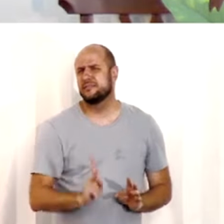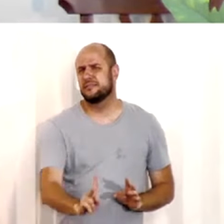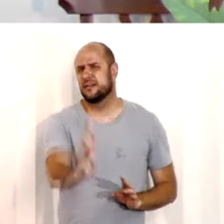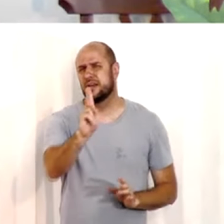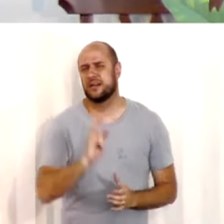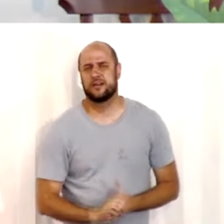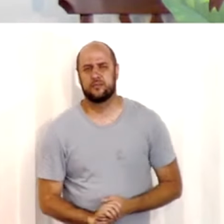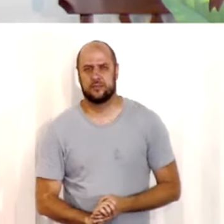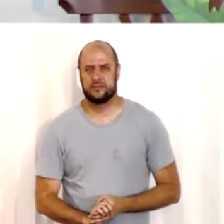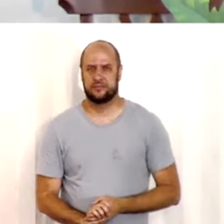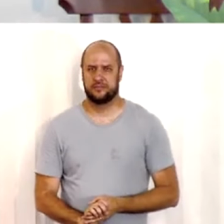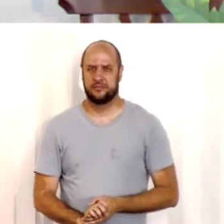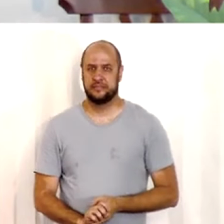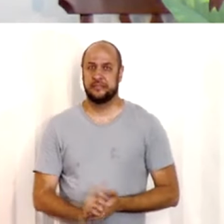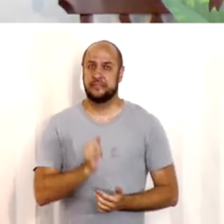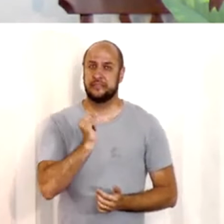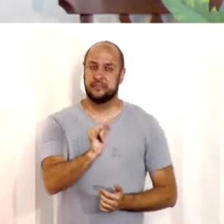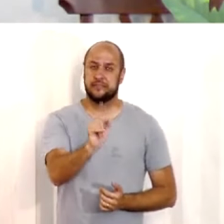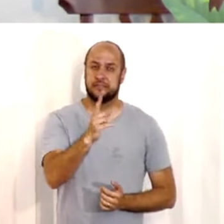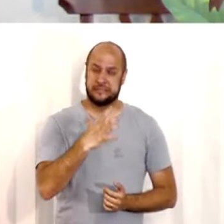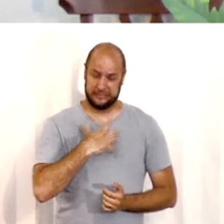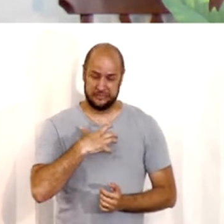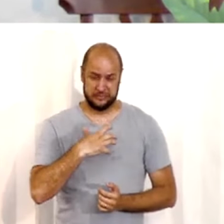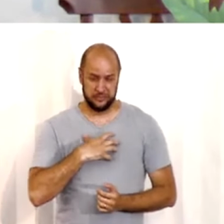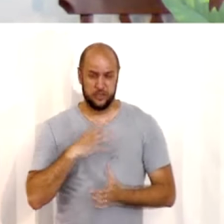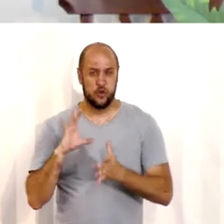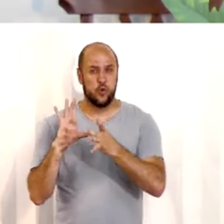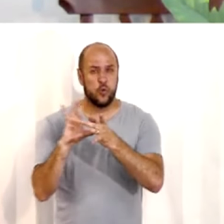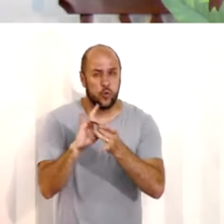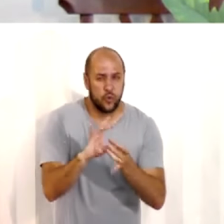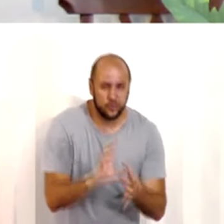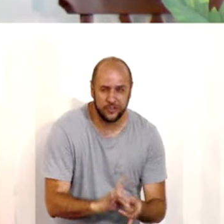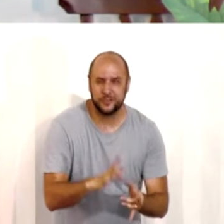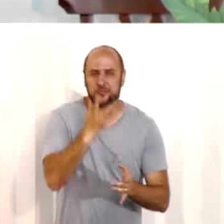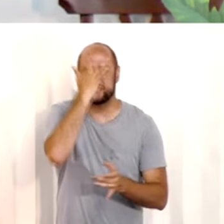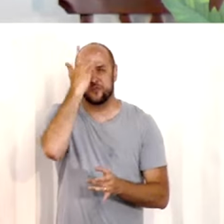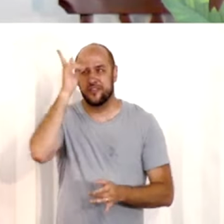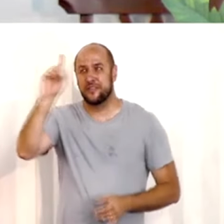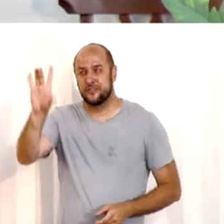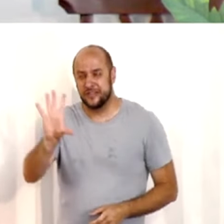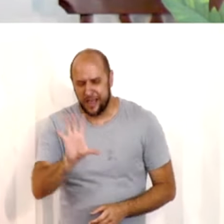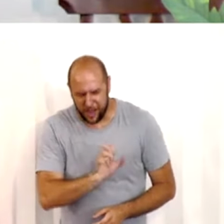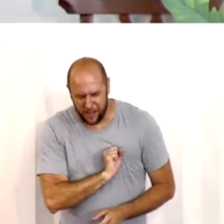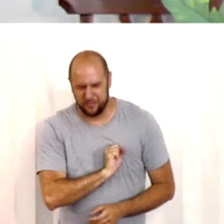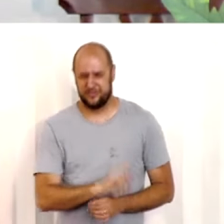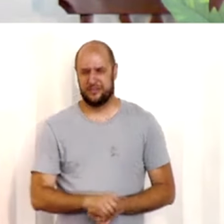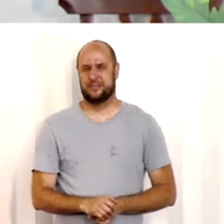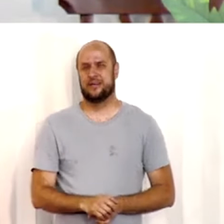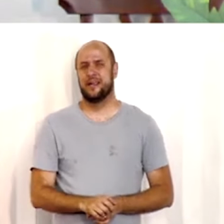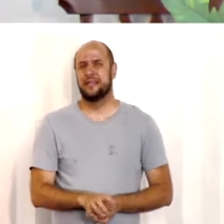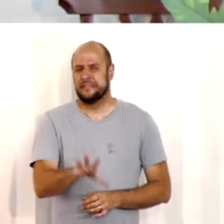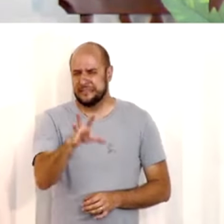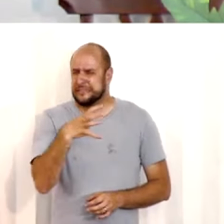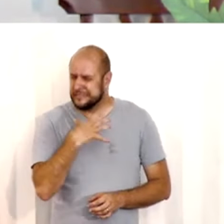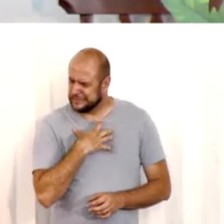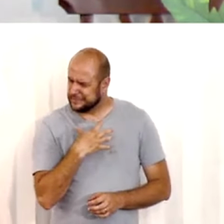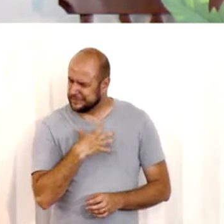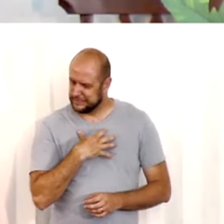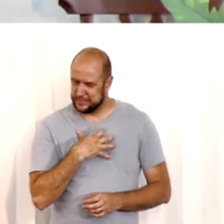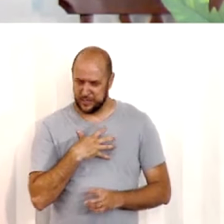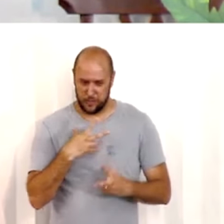se você se sentir nesse contexto como um amado de Deus, se você se compreender que